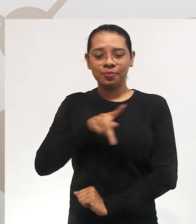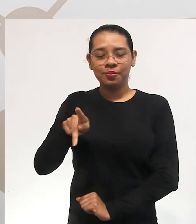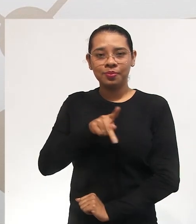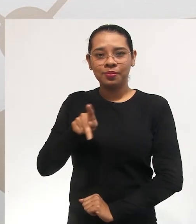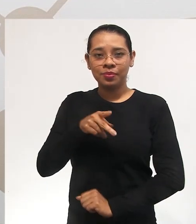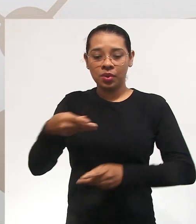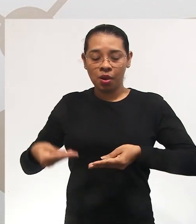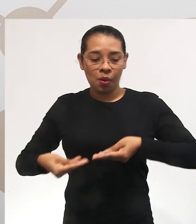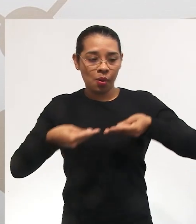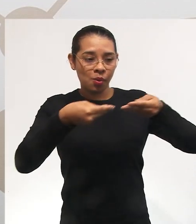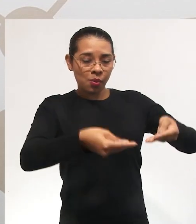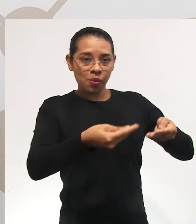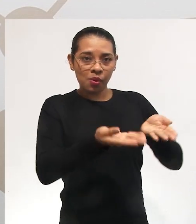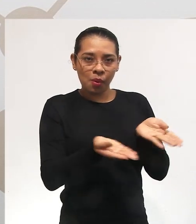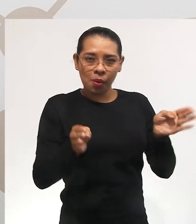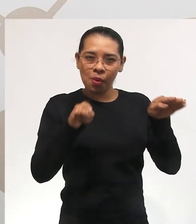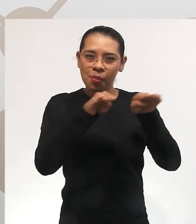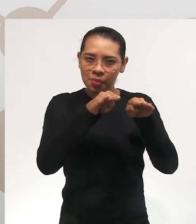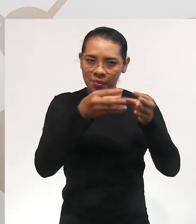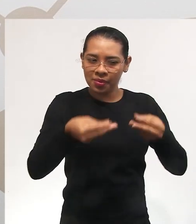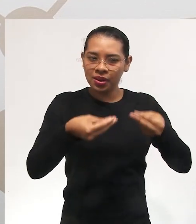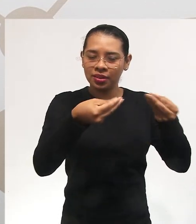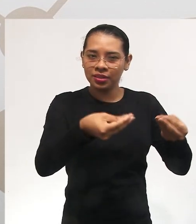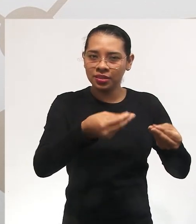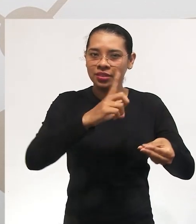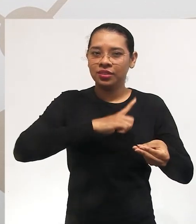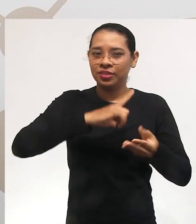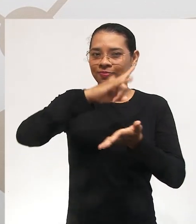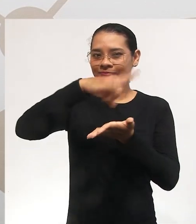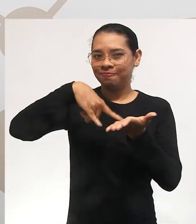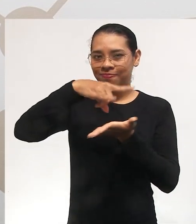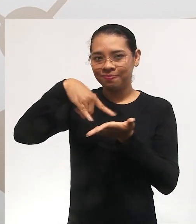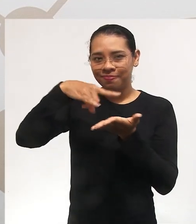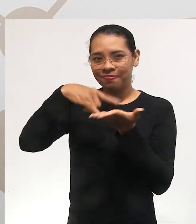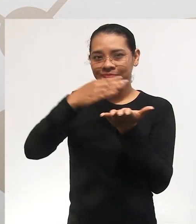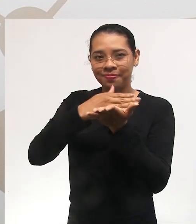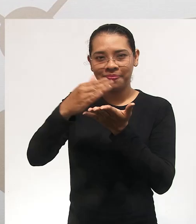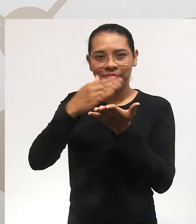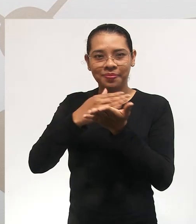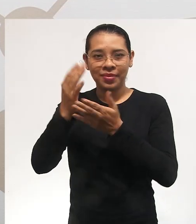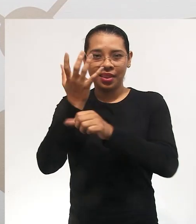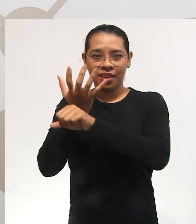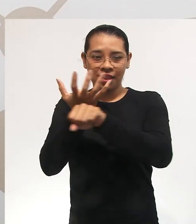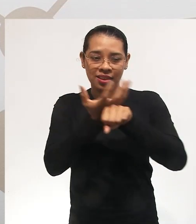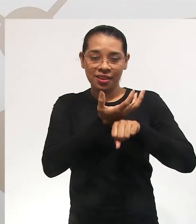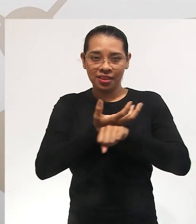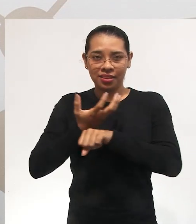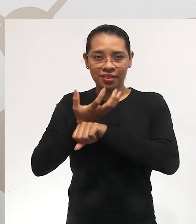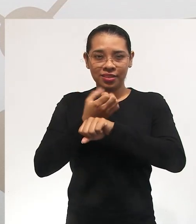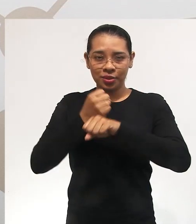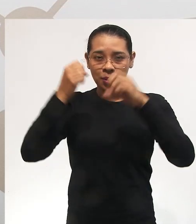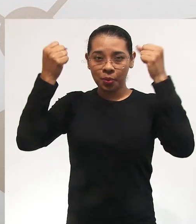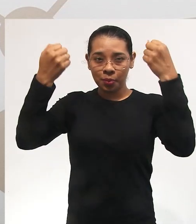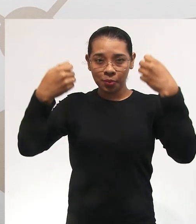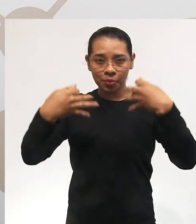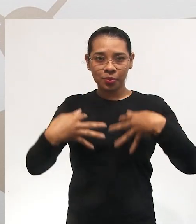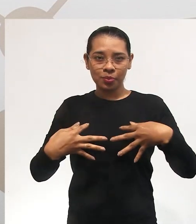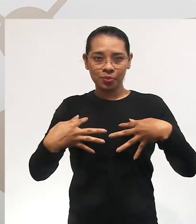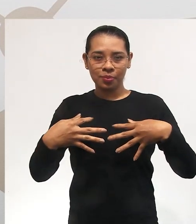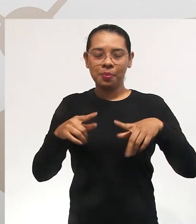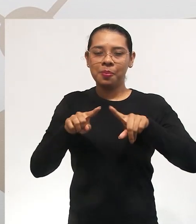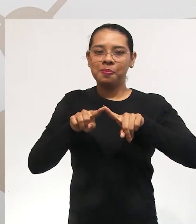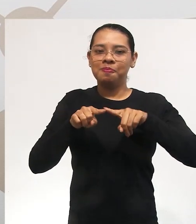cada um recebeu na sua casa uma caixinha que tinha o documento introdutório e um por disciplina. Esse foi o